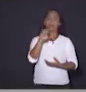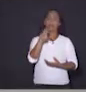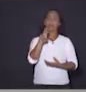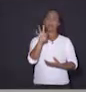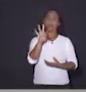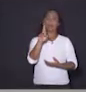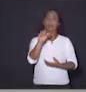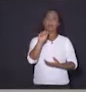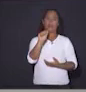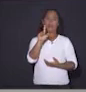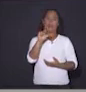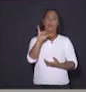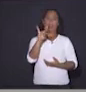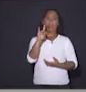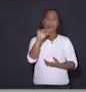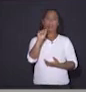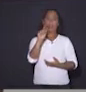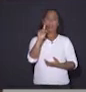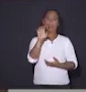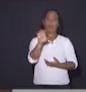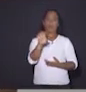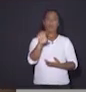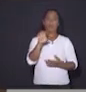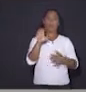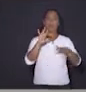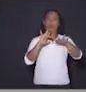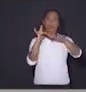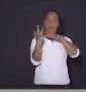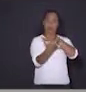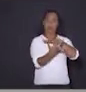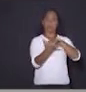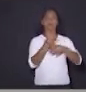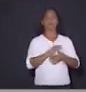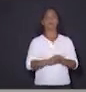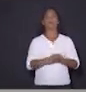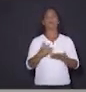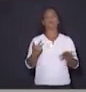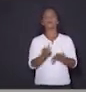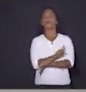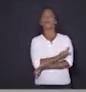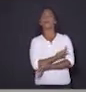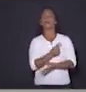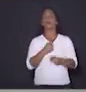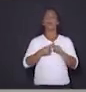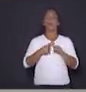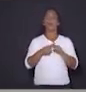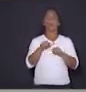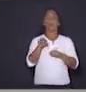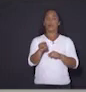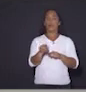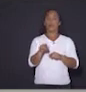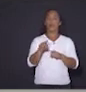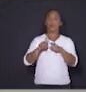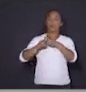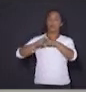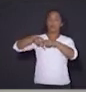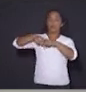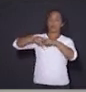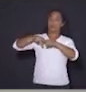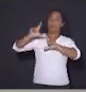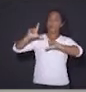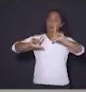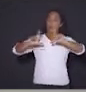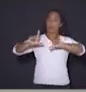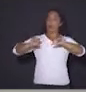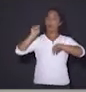que é isso apareceu muito nos meios de comunicação de massa recentemente por conta de uma decisão do órgão regulador das comunicações nos estados